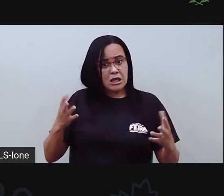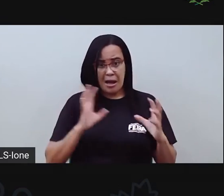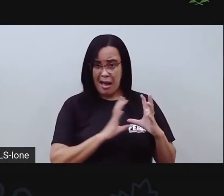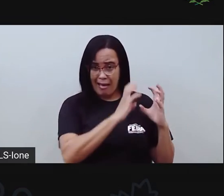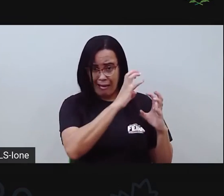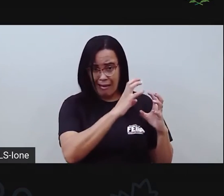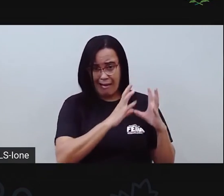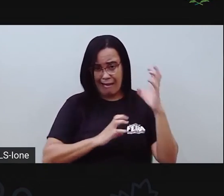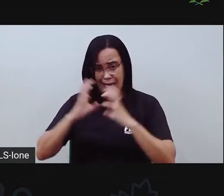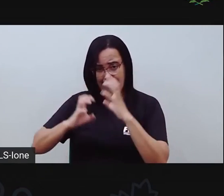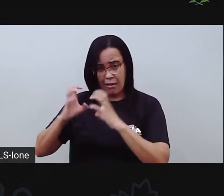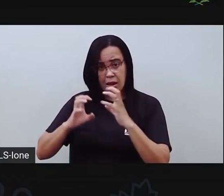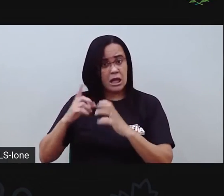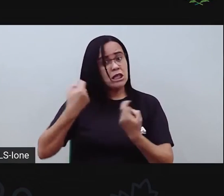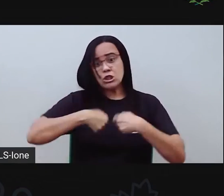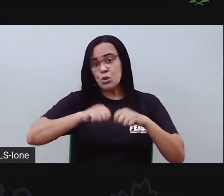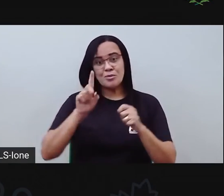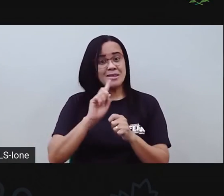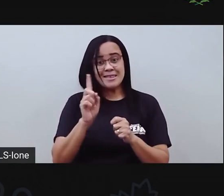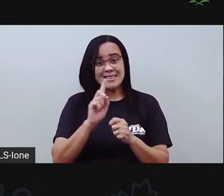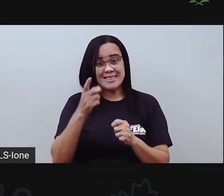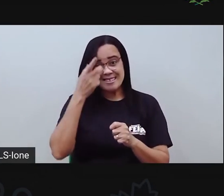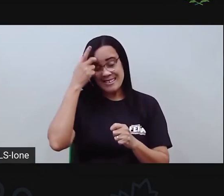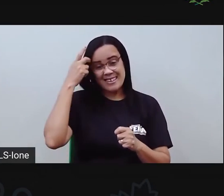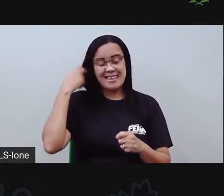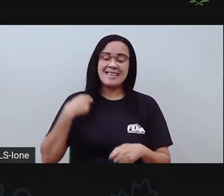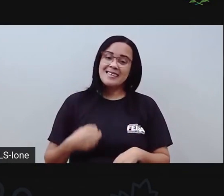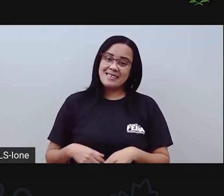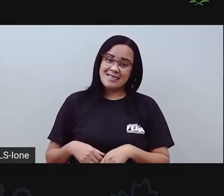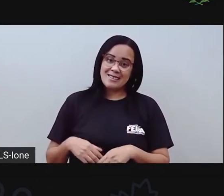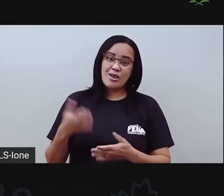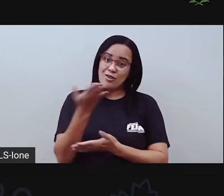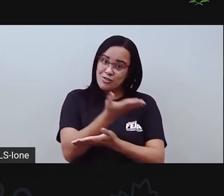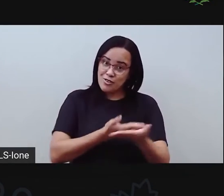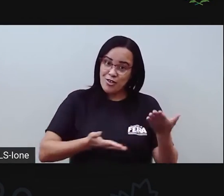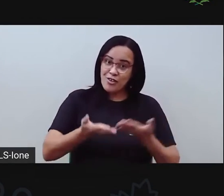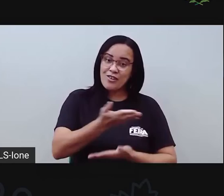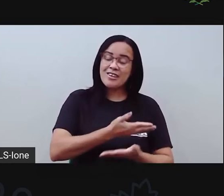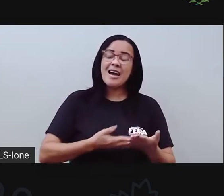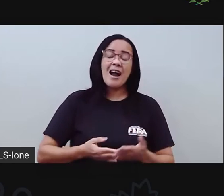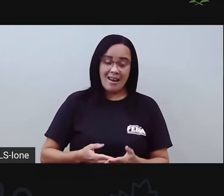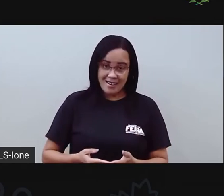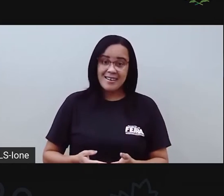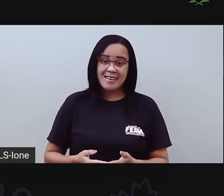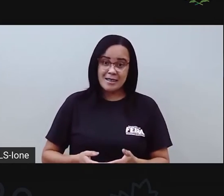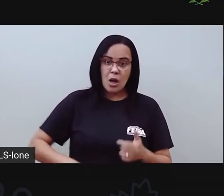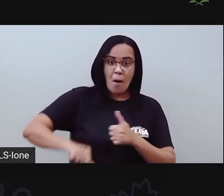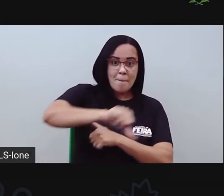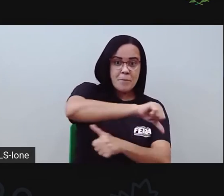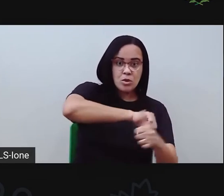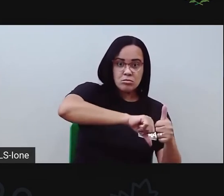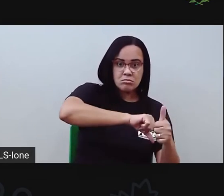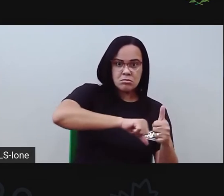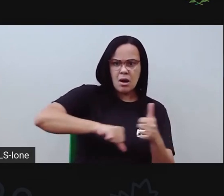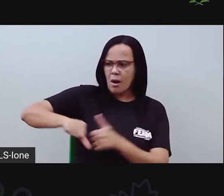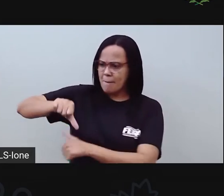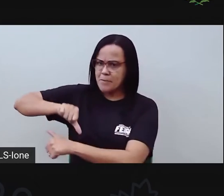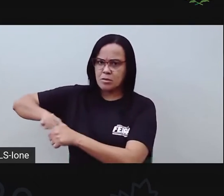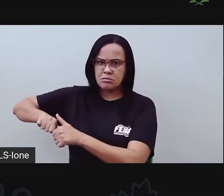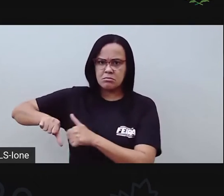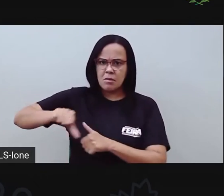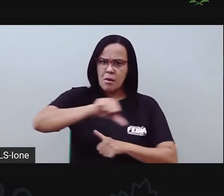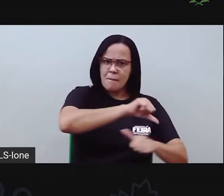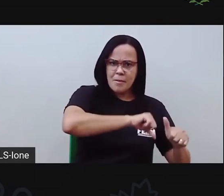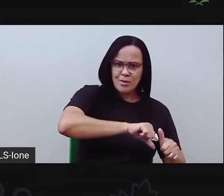ficar sentando toda vez no mesmo lugar? Outra criança não vai poder sentar ali naquele local nunca mais? Né? Então,